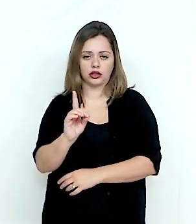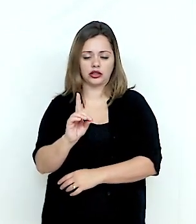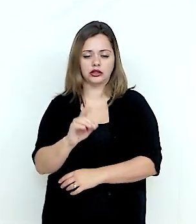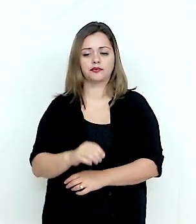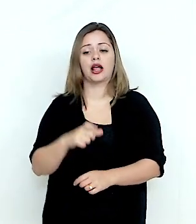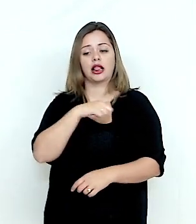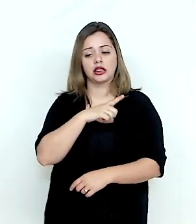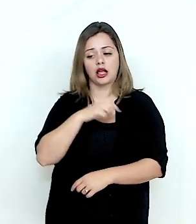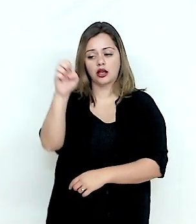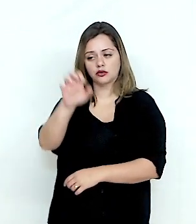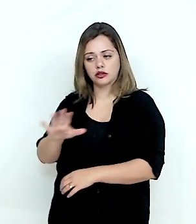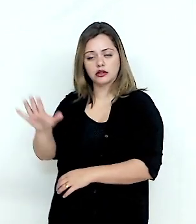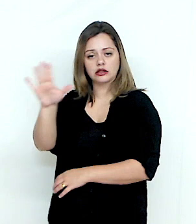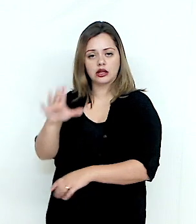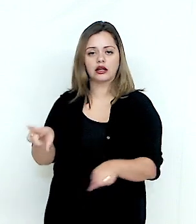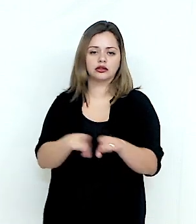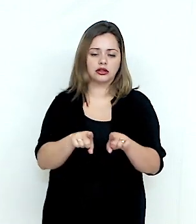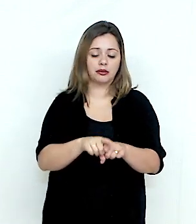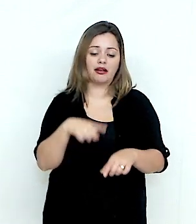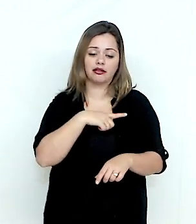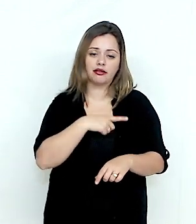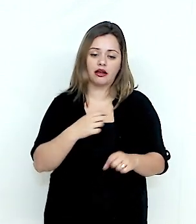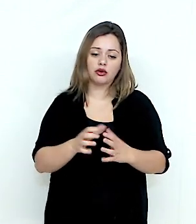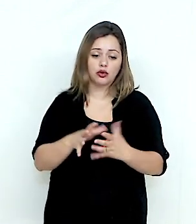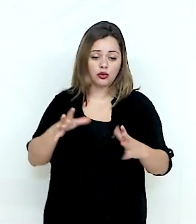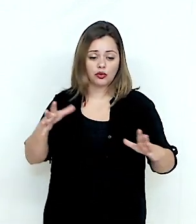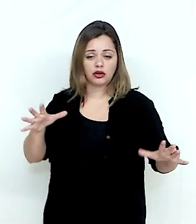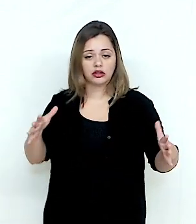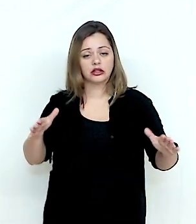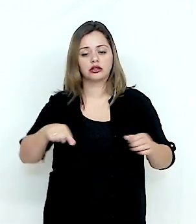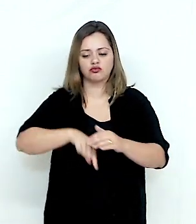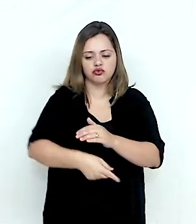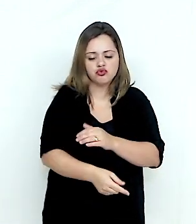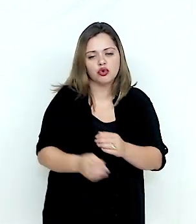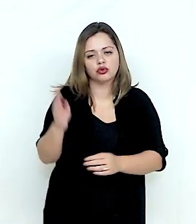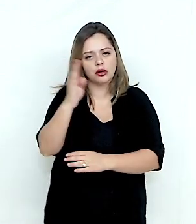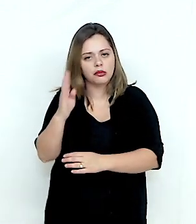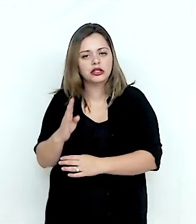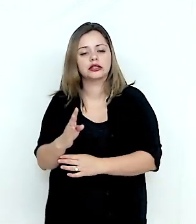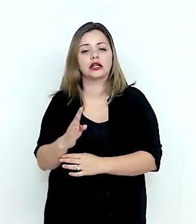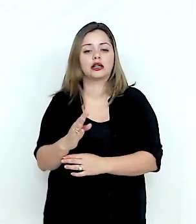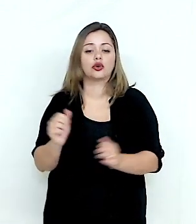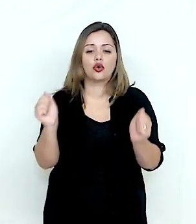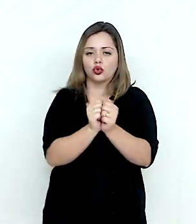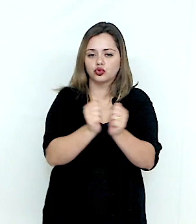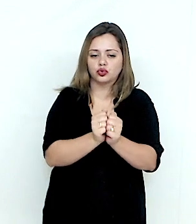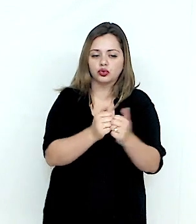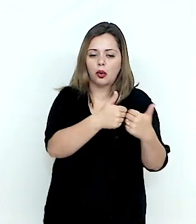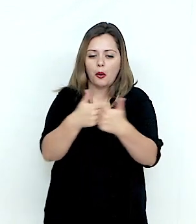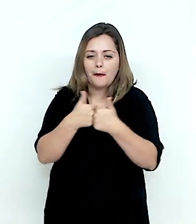disputados, né? Inclusive, há um grande fundo brasileiro que venceu, junto com um parceiro aqui, uma